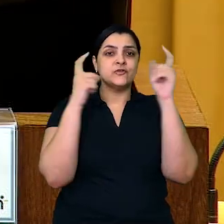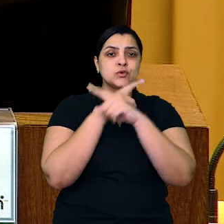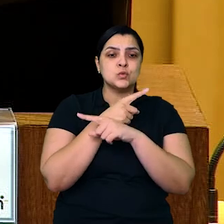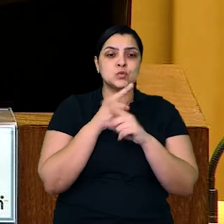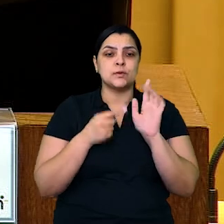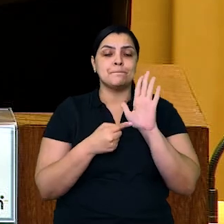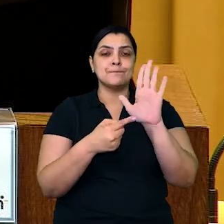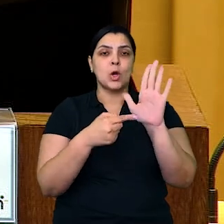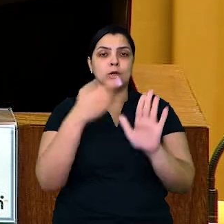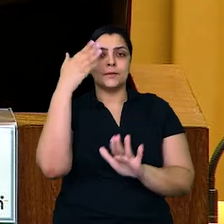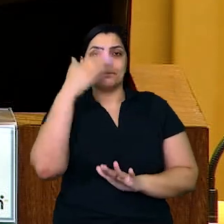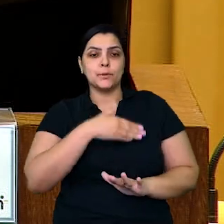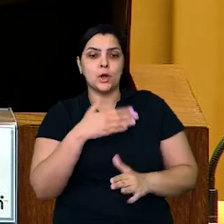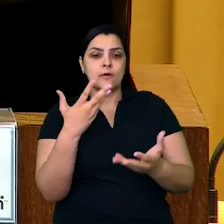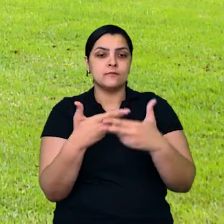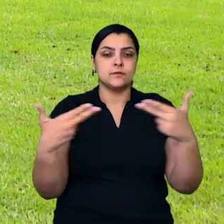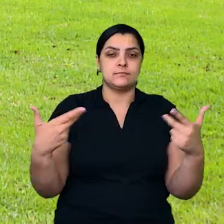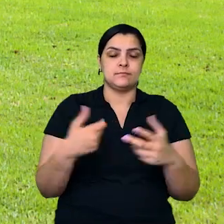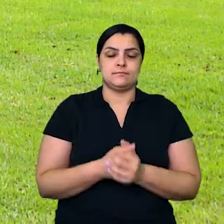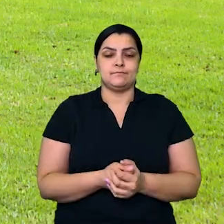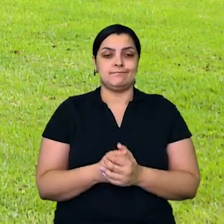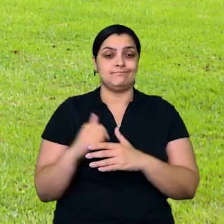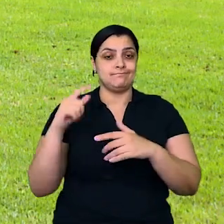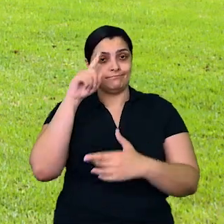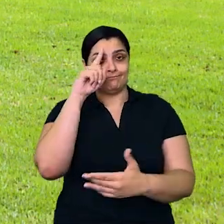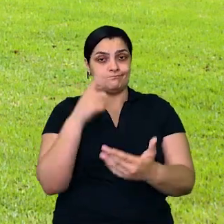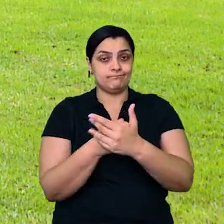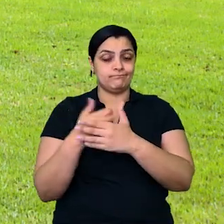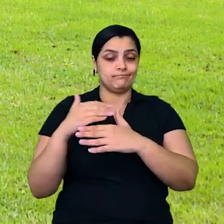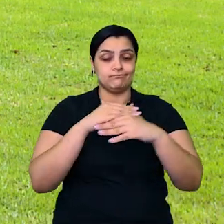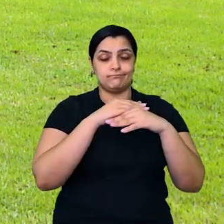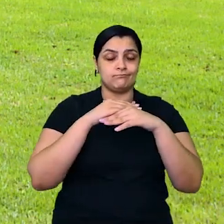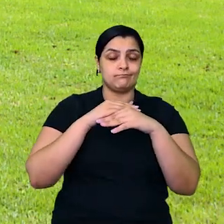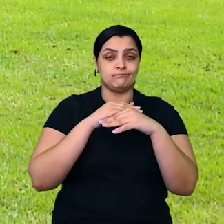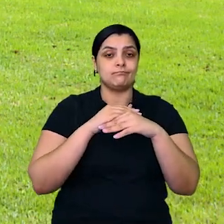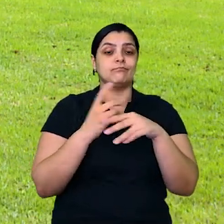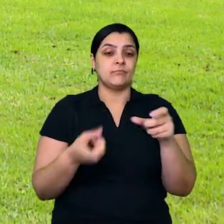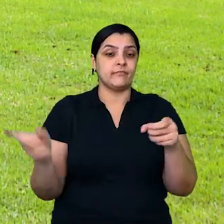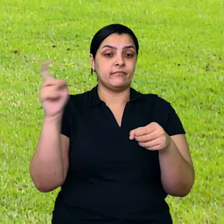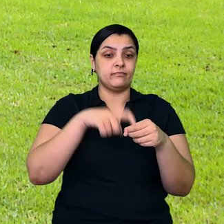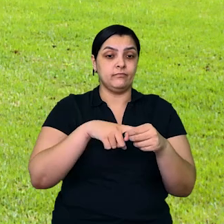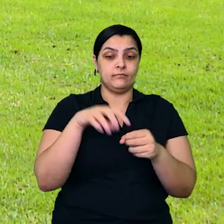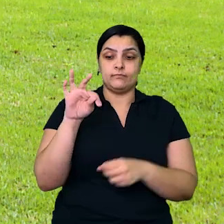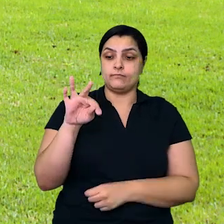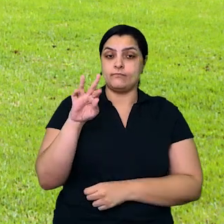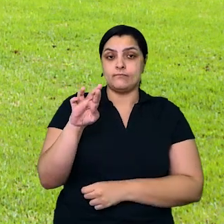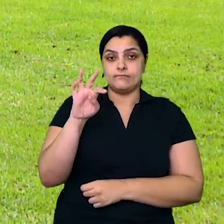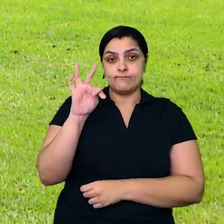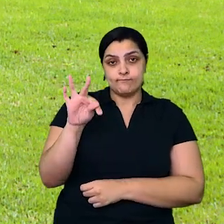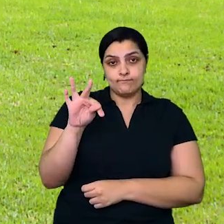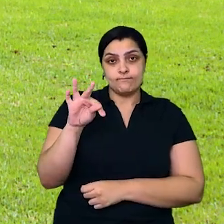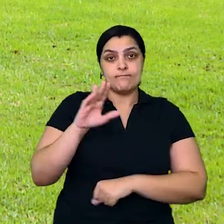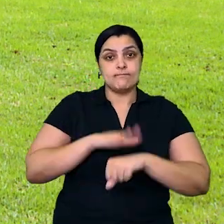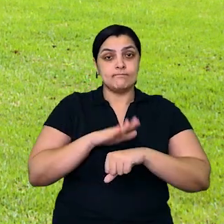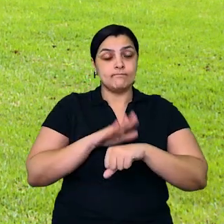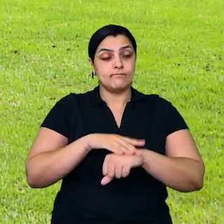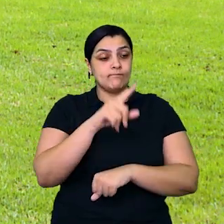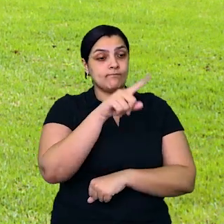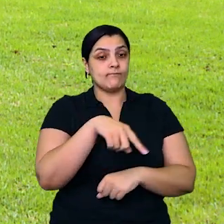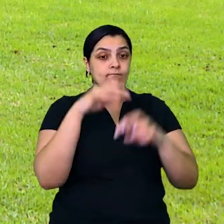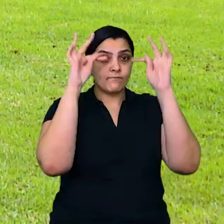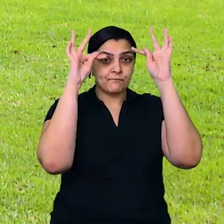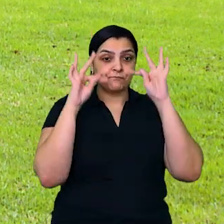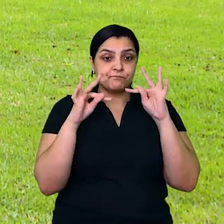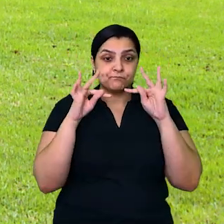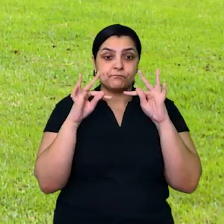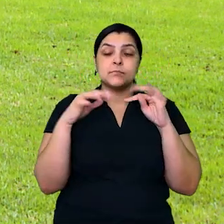dificulta a demonstração em juízo. Por unanimidade, a turma determinou o retorno do processo ao TRT de origem para que o depoimento